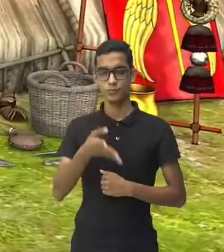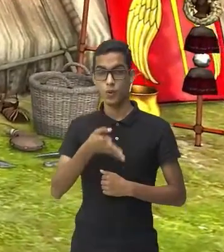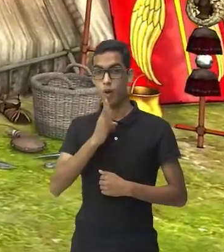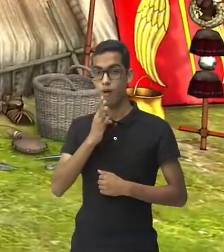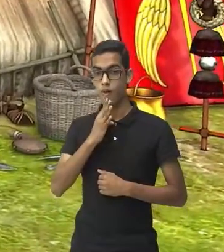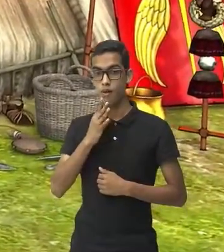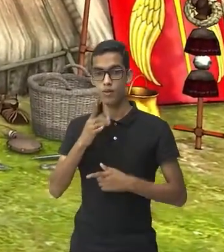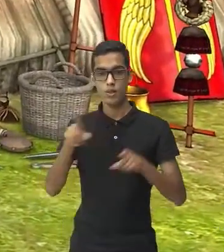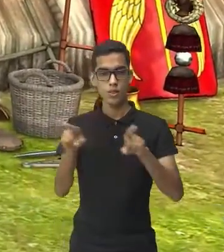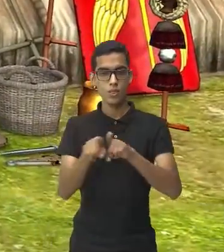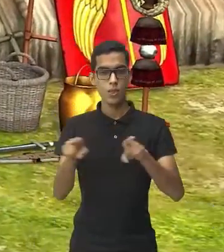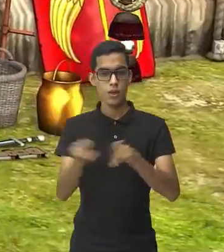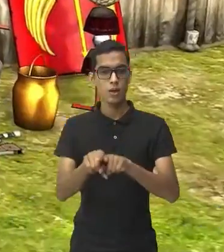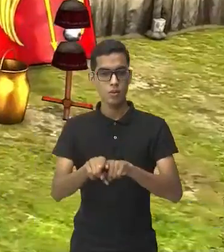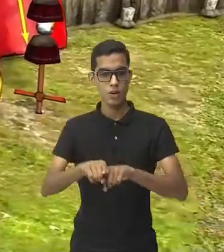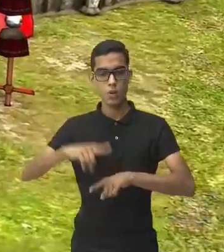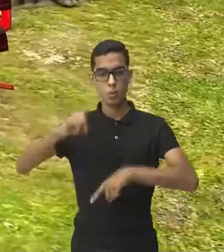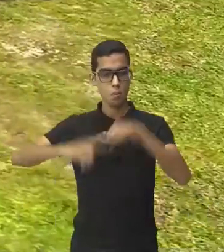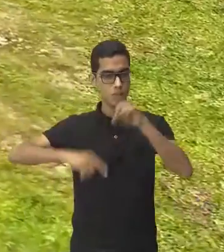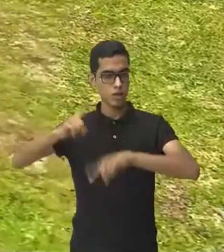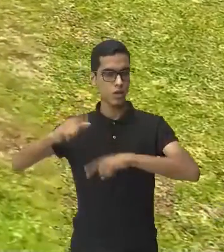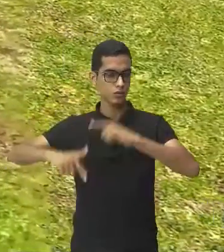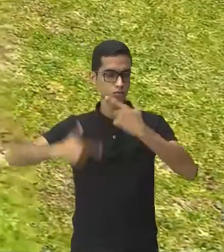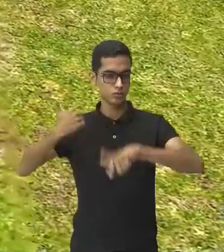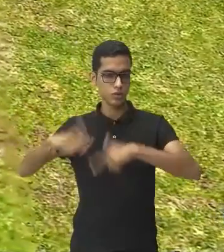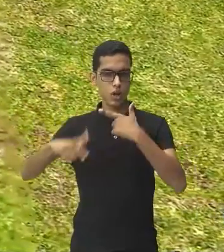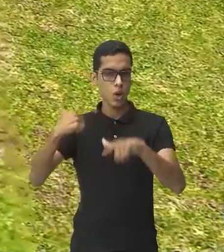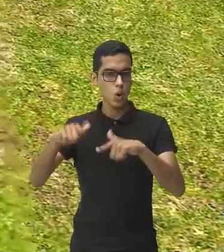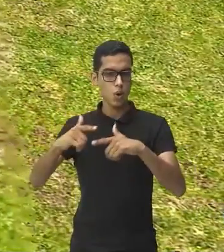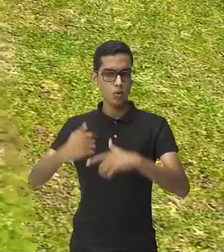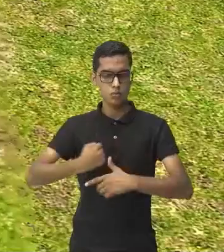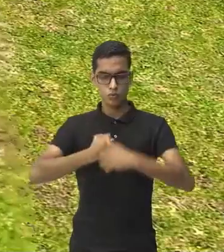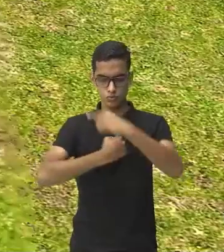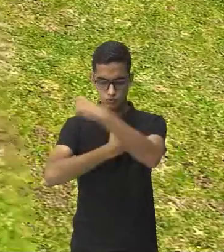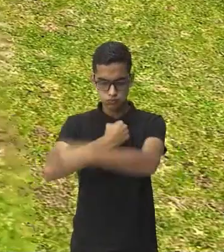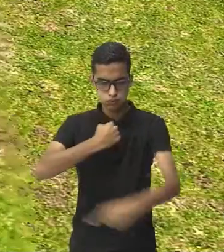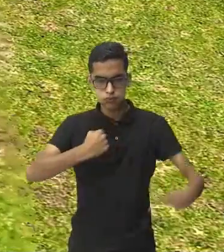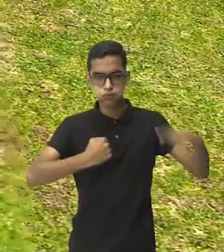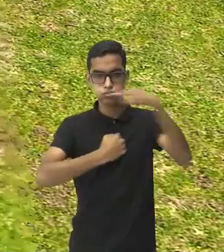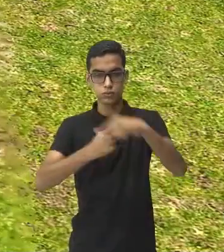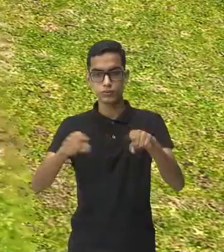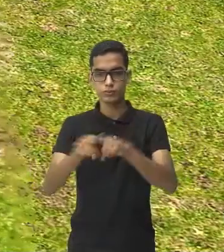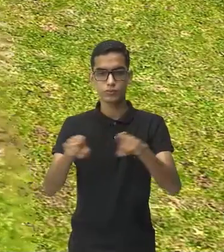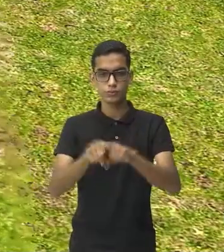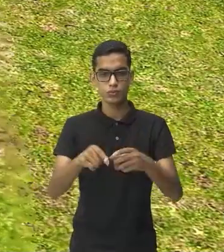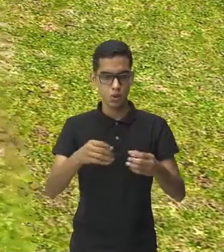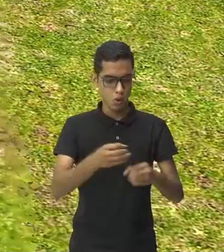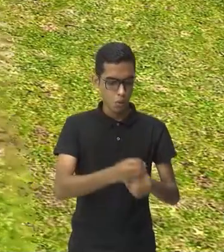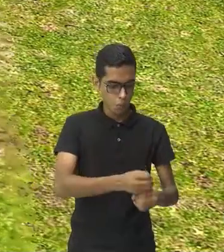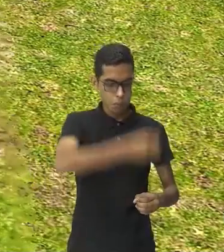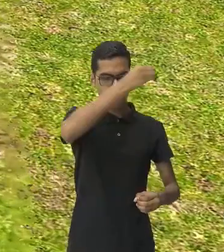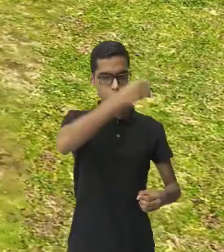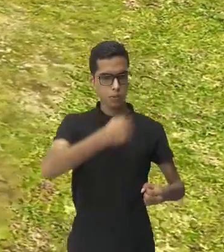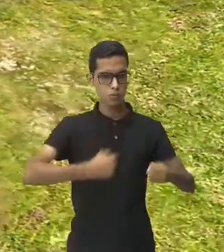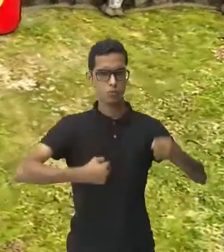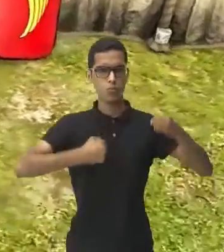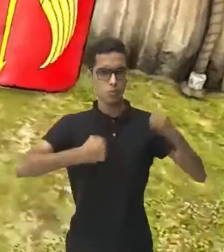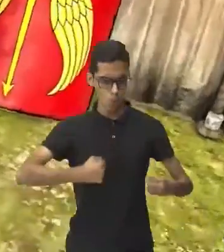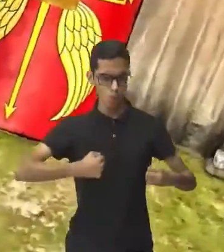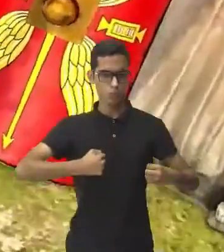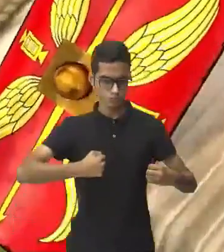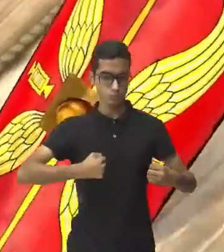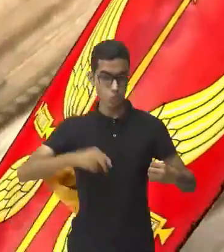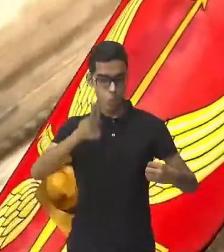seu equipamento, o seu escudo, a sua lança e os demais equipamentos que ele usava nas batalhas. E essas lanças e